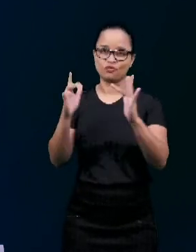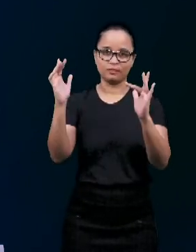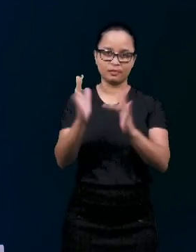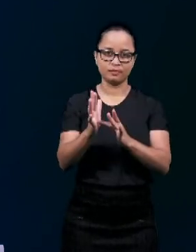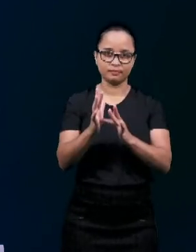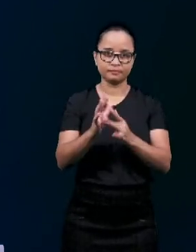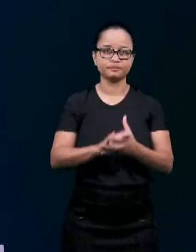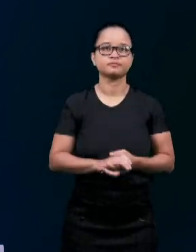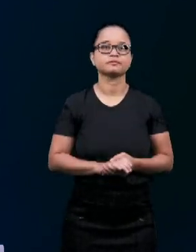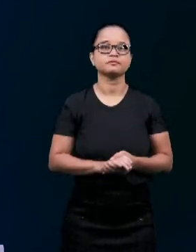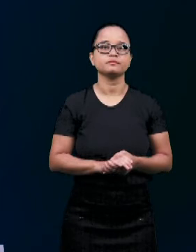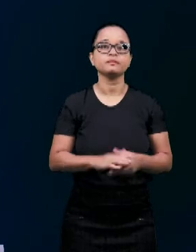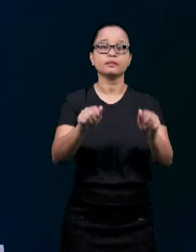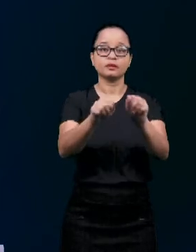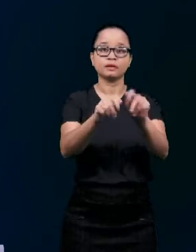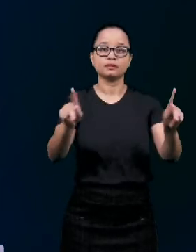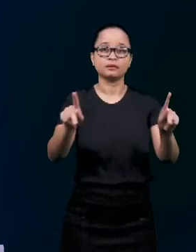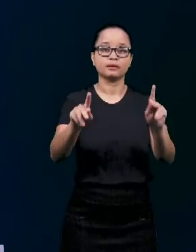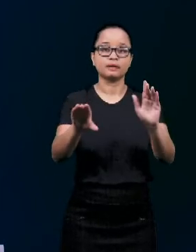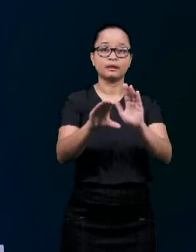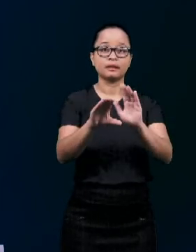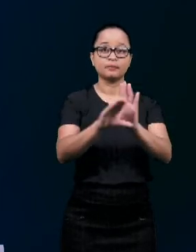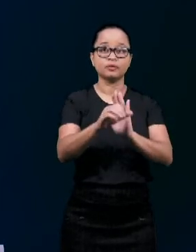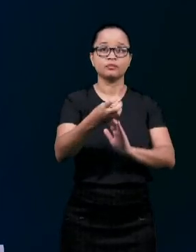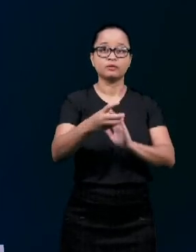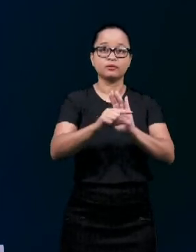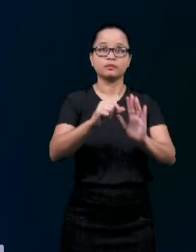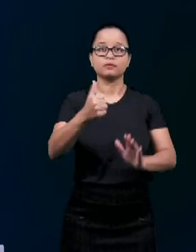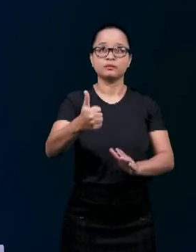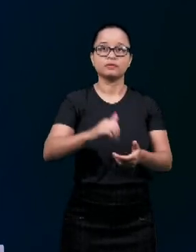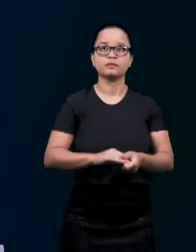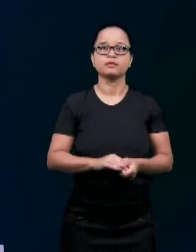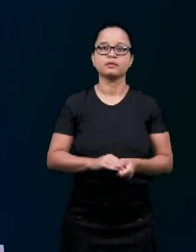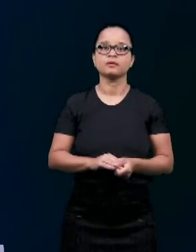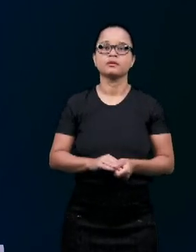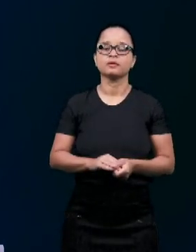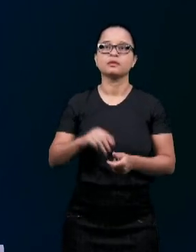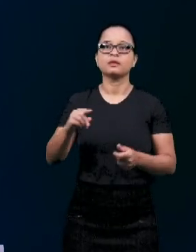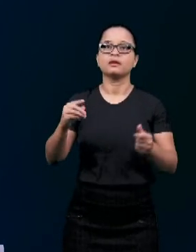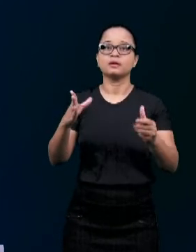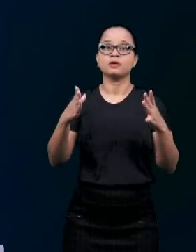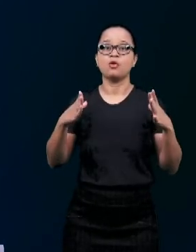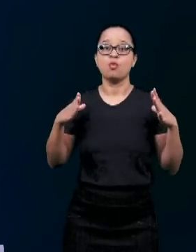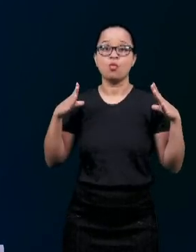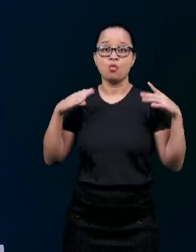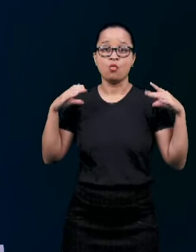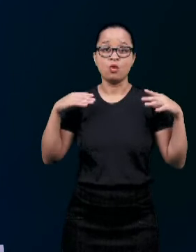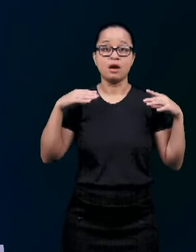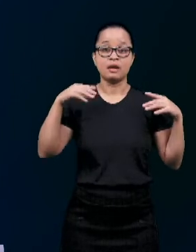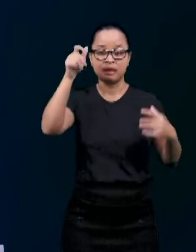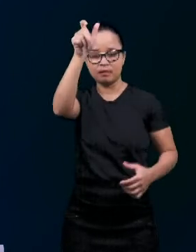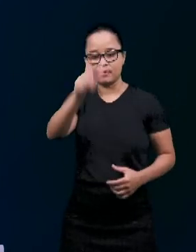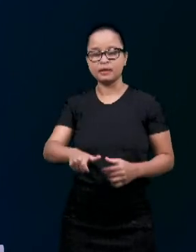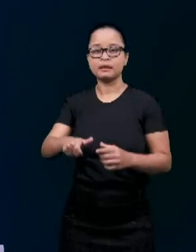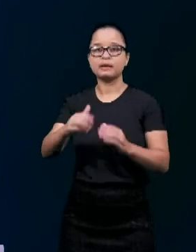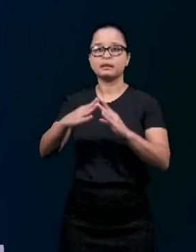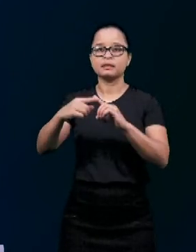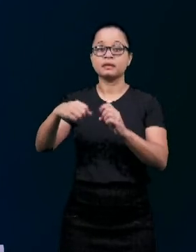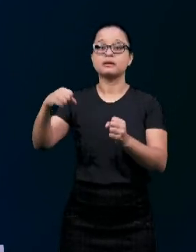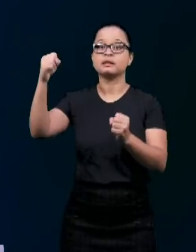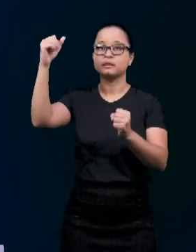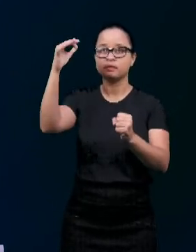em Apocalipse 3:1, e ao anjo da igreja que está em Sardes escreve: isto diz o que tens os